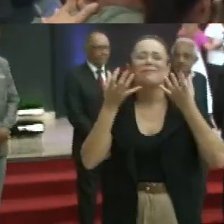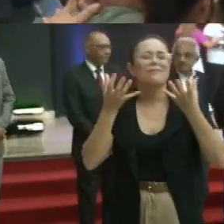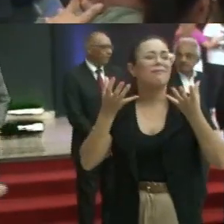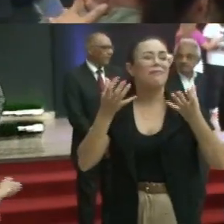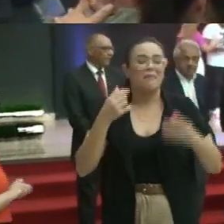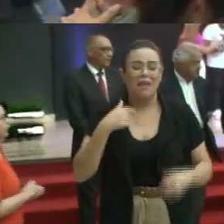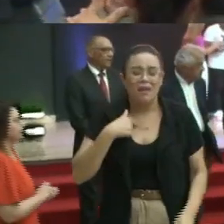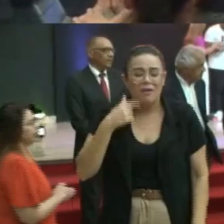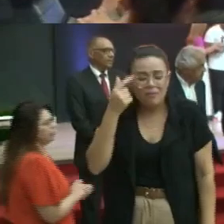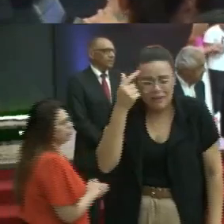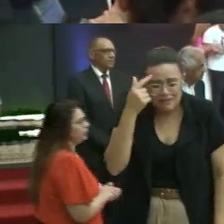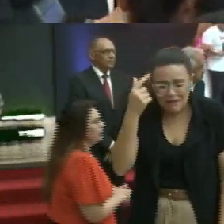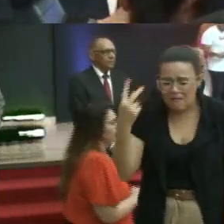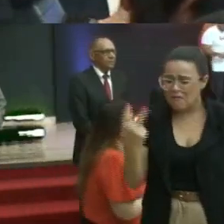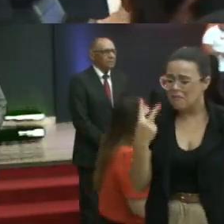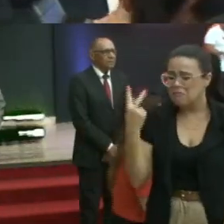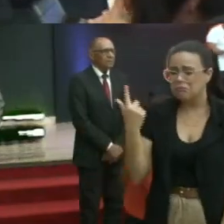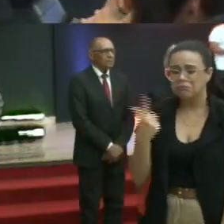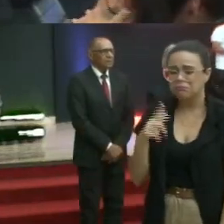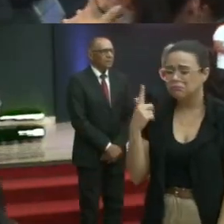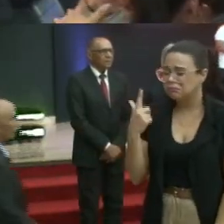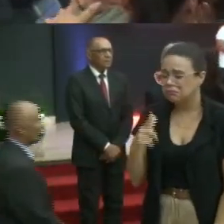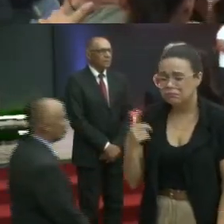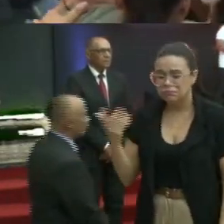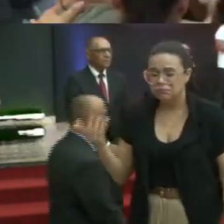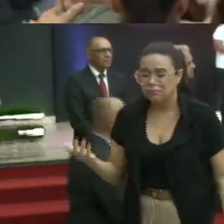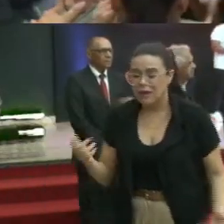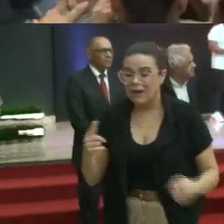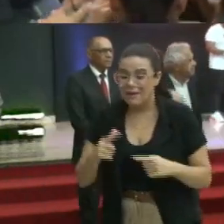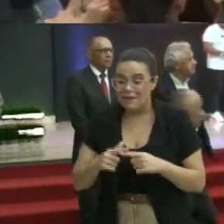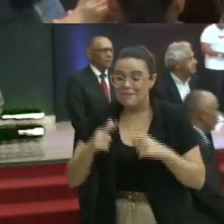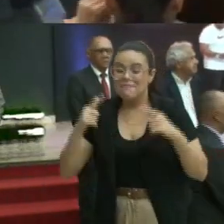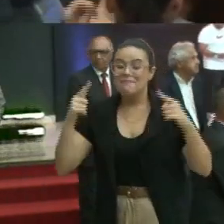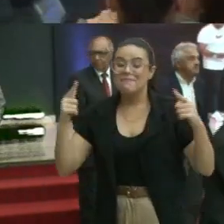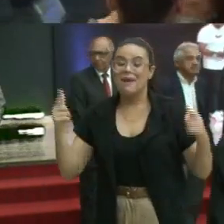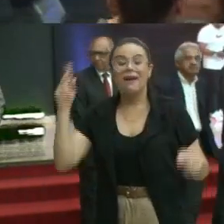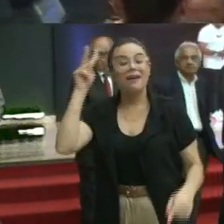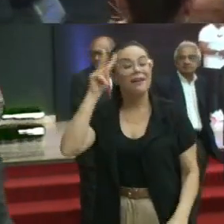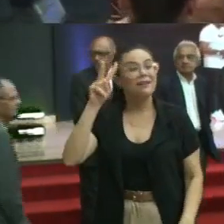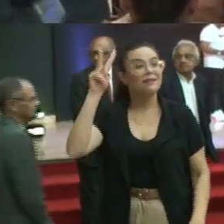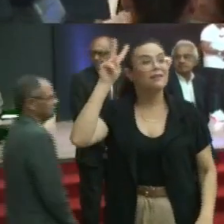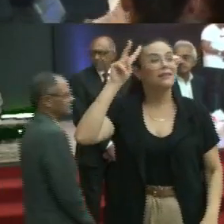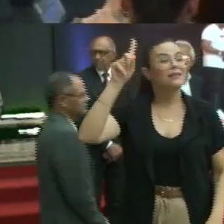Não tinha valor, mas tudo pagou por